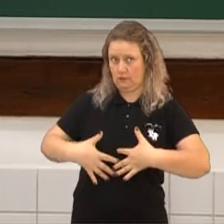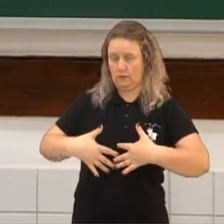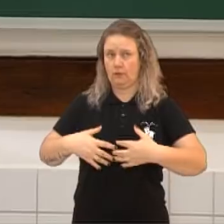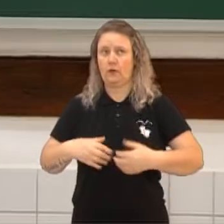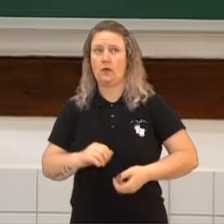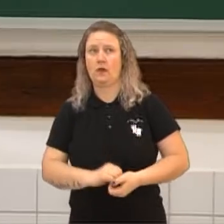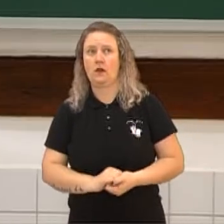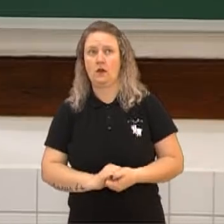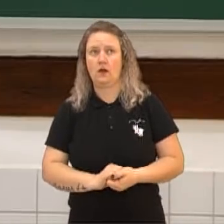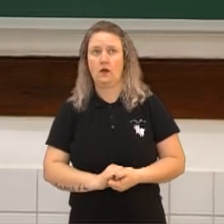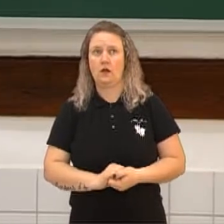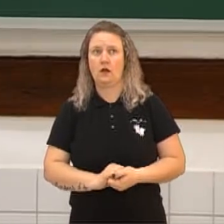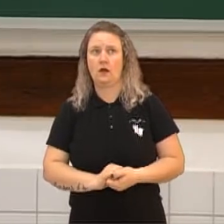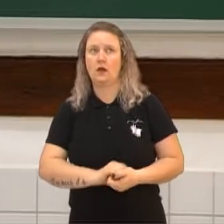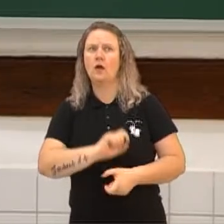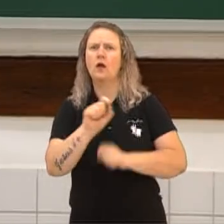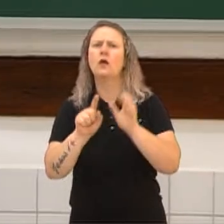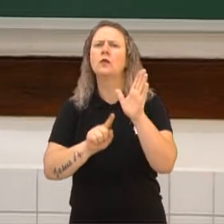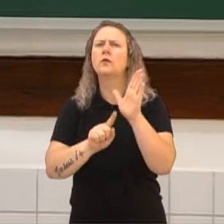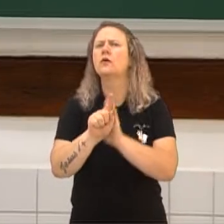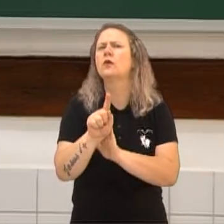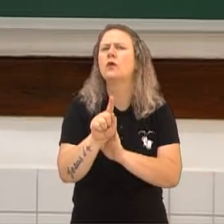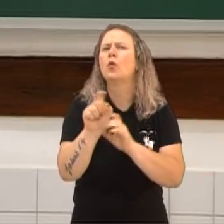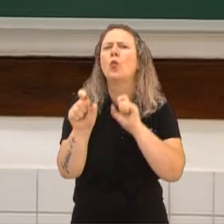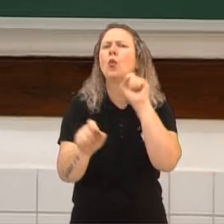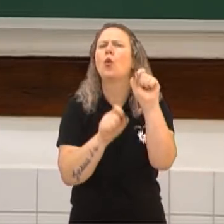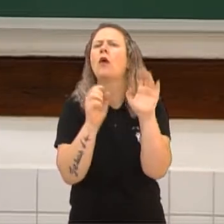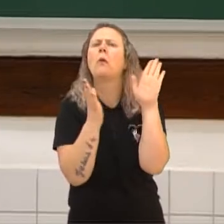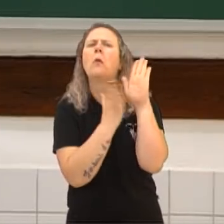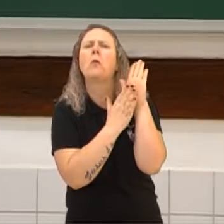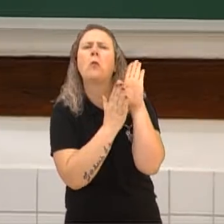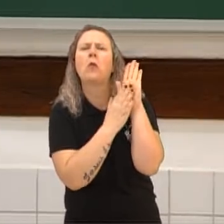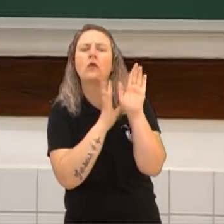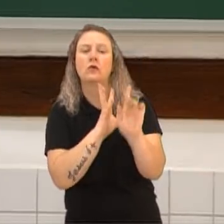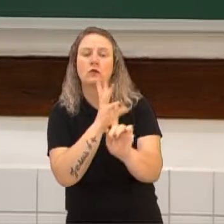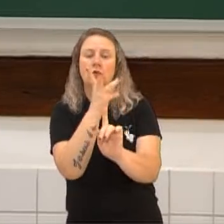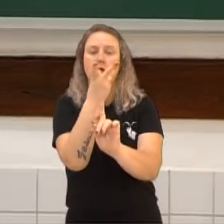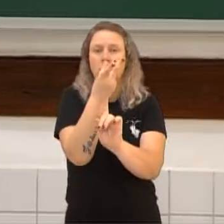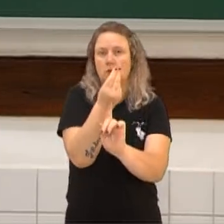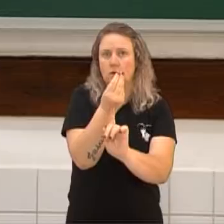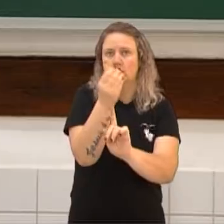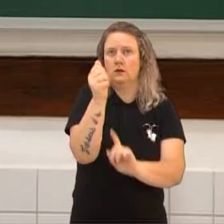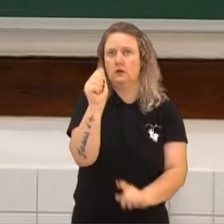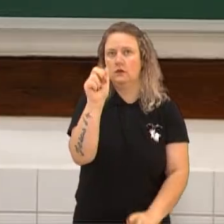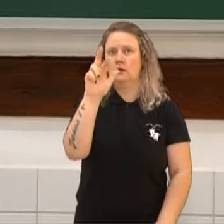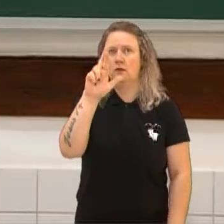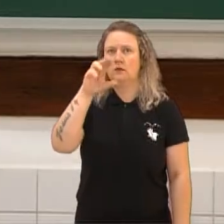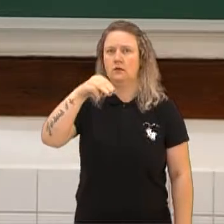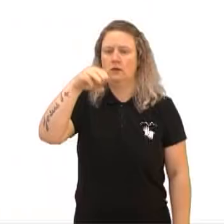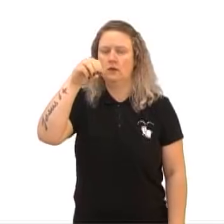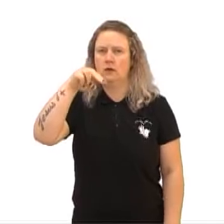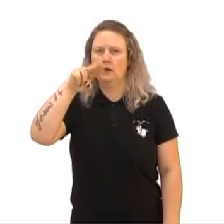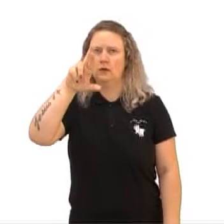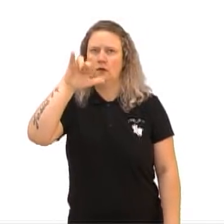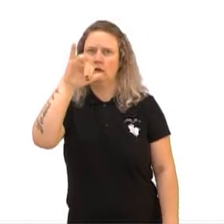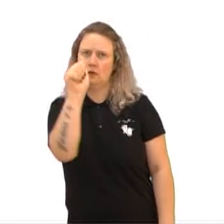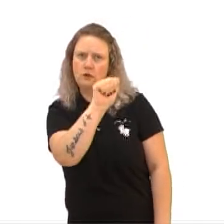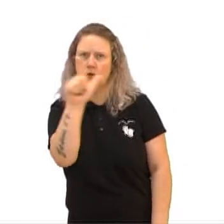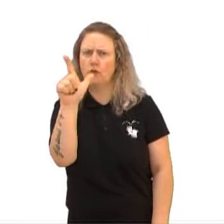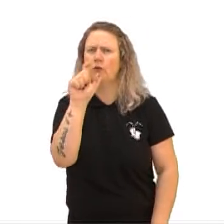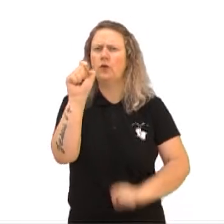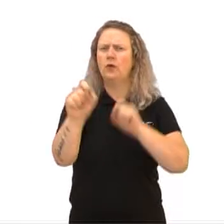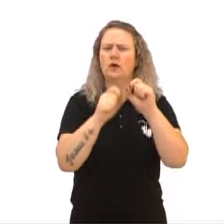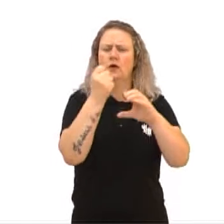alternativas. Então a pergunta é: qual é a proposta da arte armorial? Então a alternativa A fala: fazer uma arte